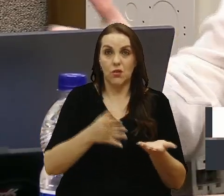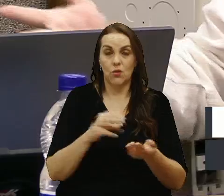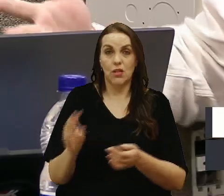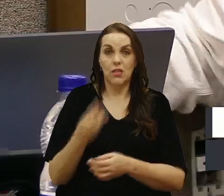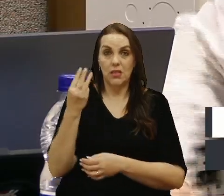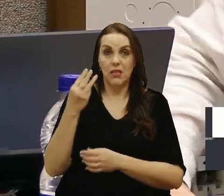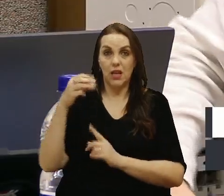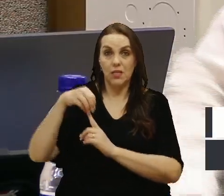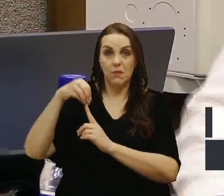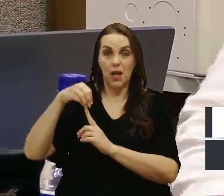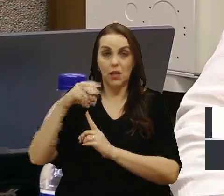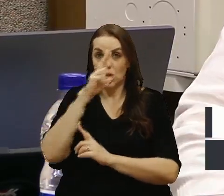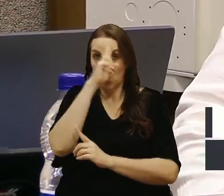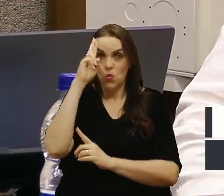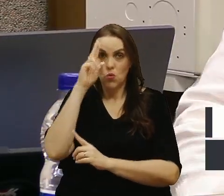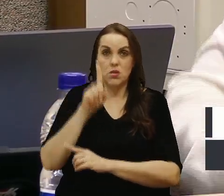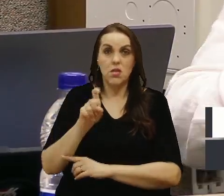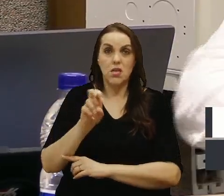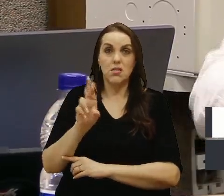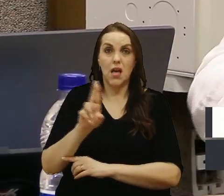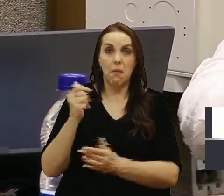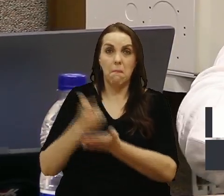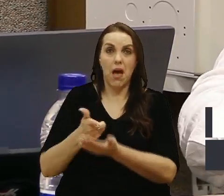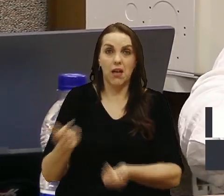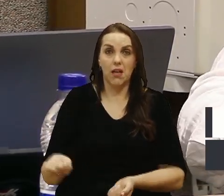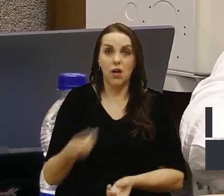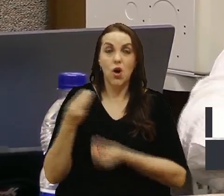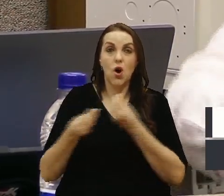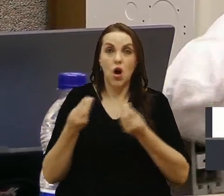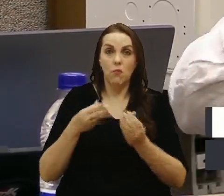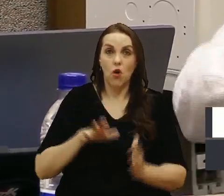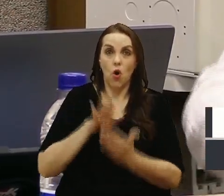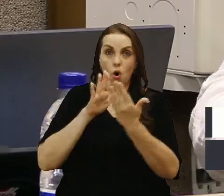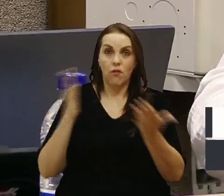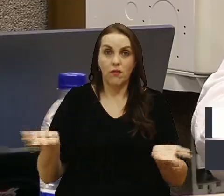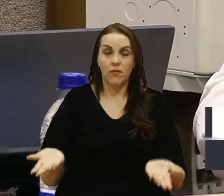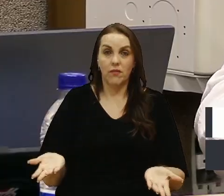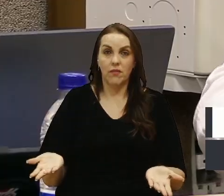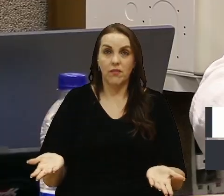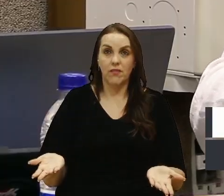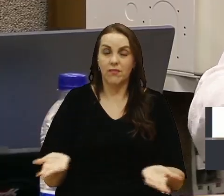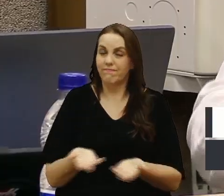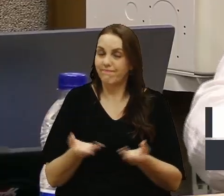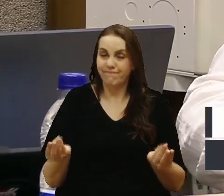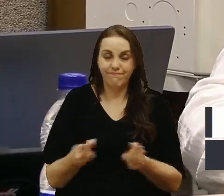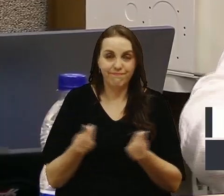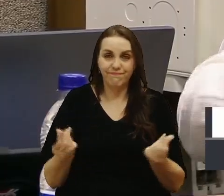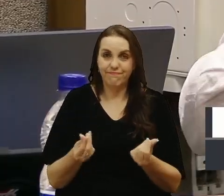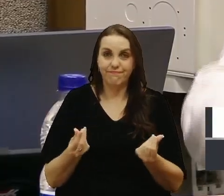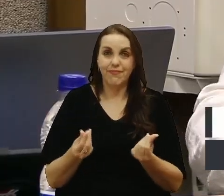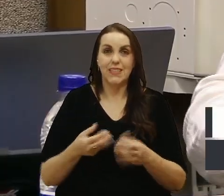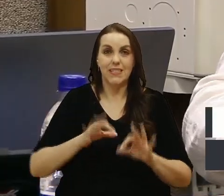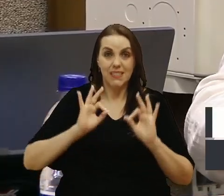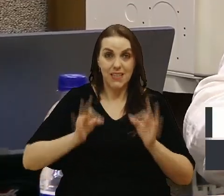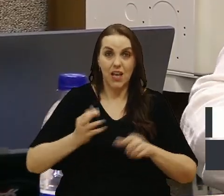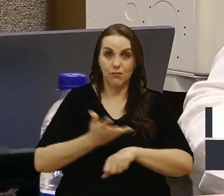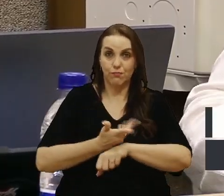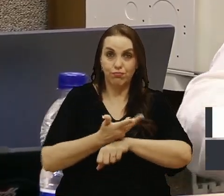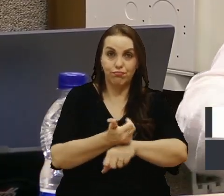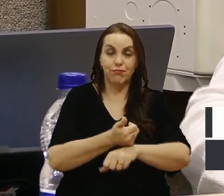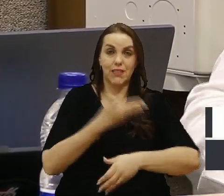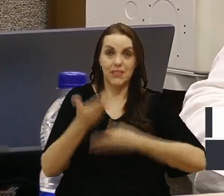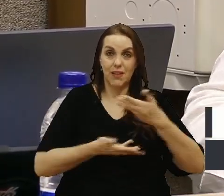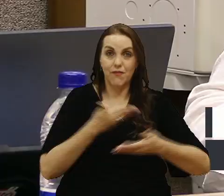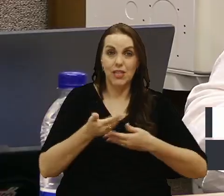pegam um Uber, dá 15 pila. Como é que a gente vai combater isso? Com celeridade, com prestação de serviço e com previsibilidade. A